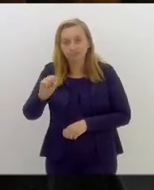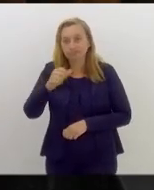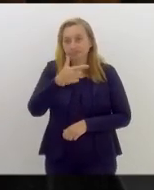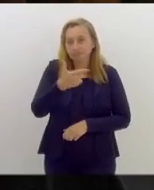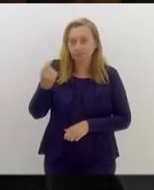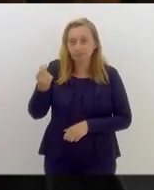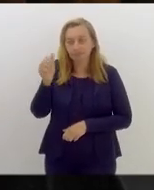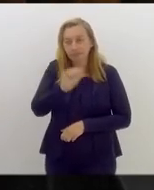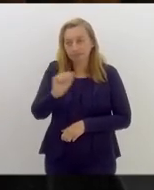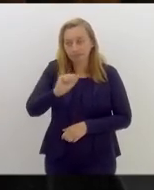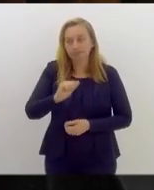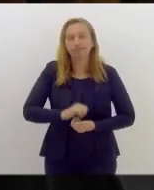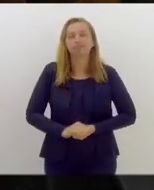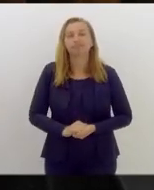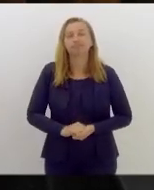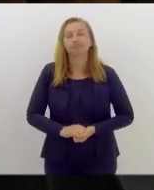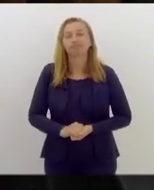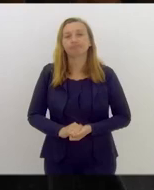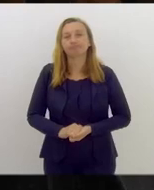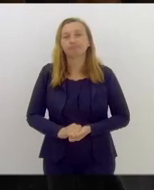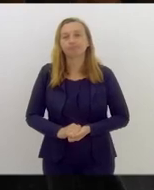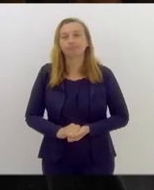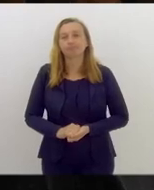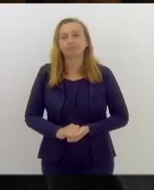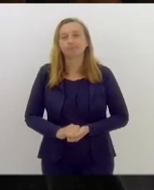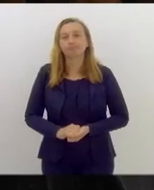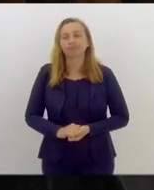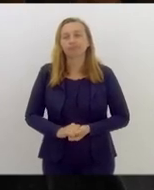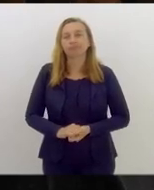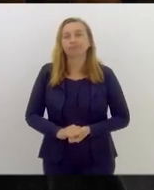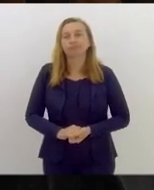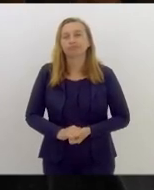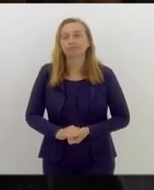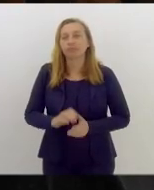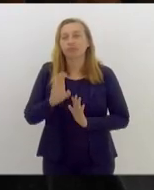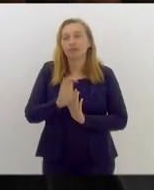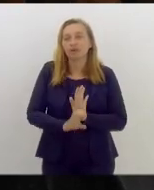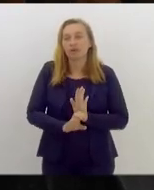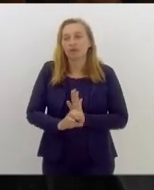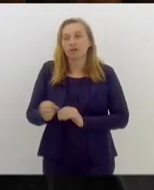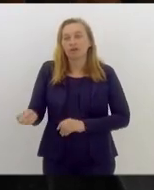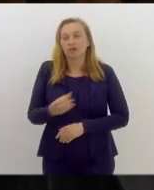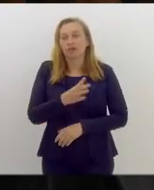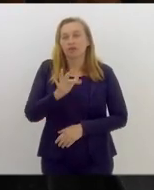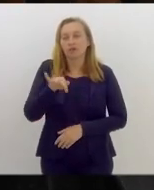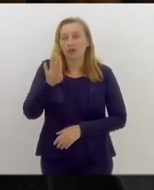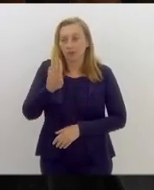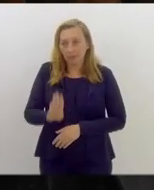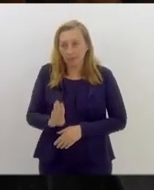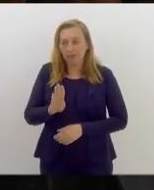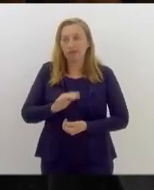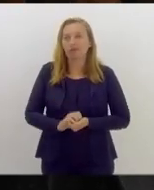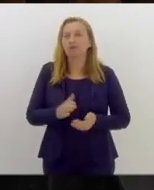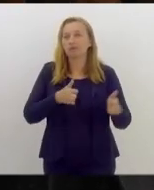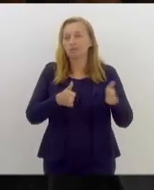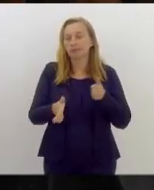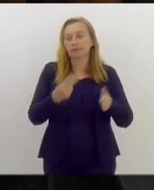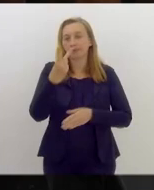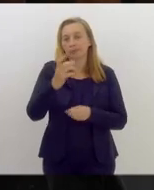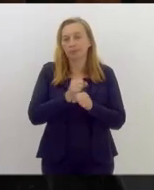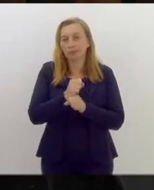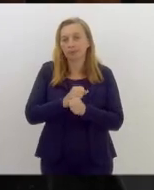20 de agosto de 2020. 26 de agosto, perdão, de 2020, que é a emenda constitucional do novo Fundeb, e que deu prazo de